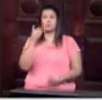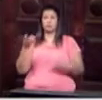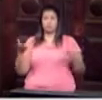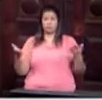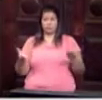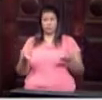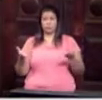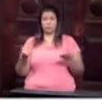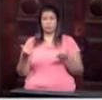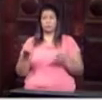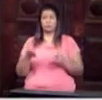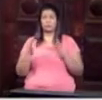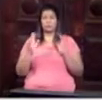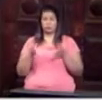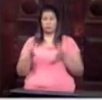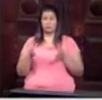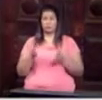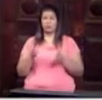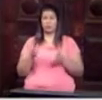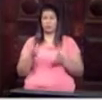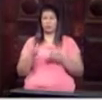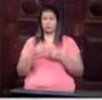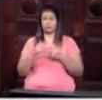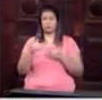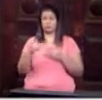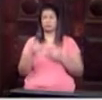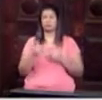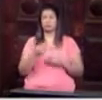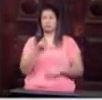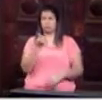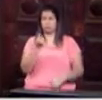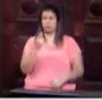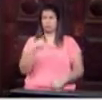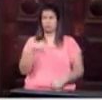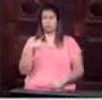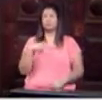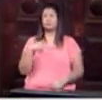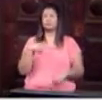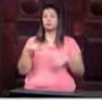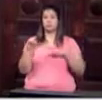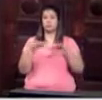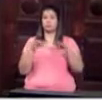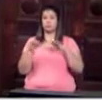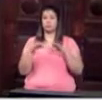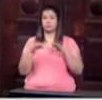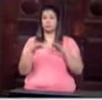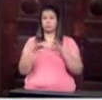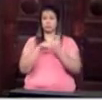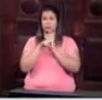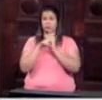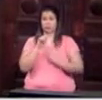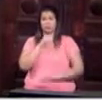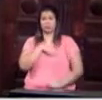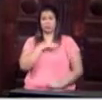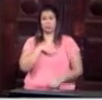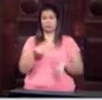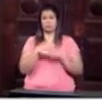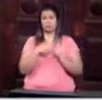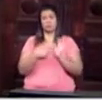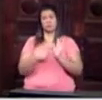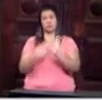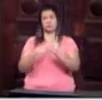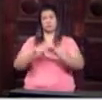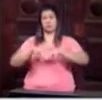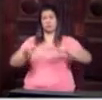a votação com os 16 destaques, do projeto de recuperação fiscal, que inclusive apresenta uma série de